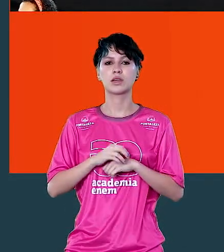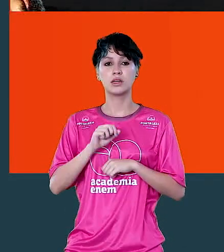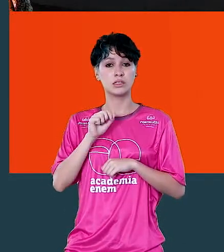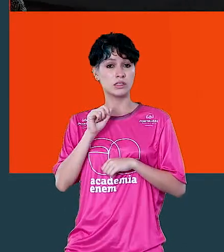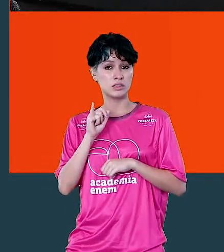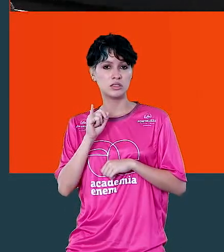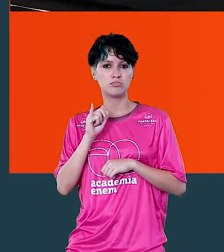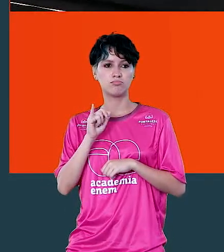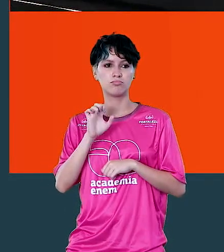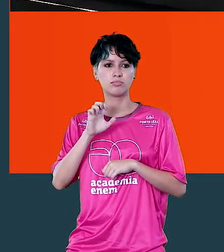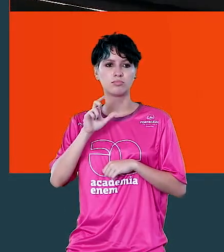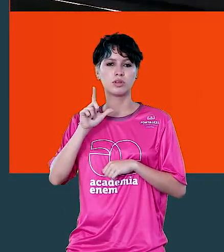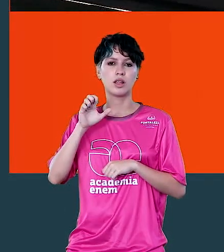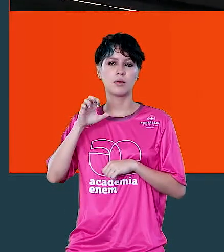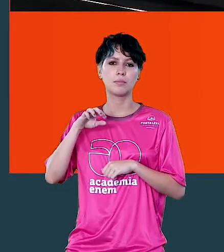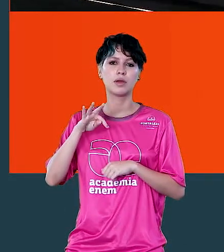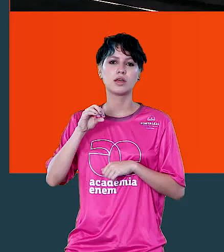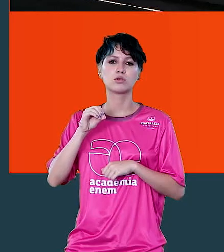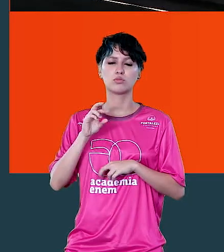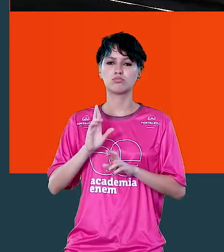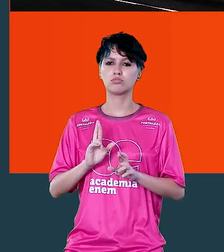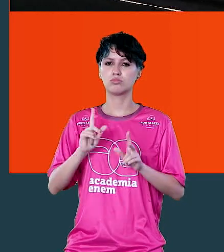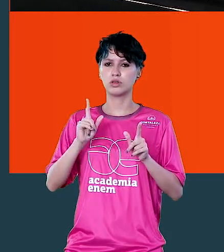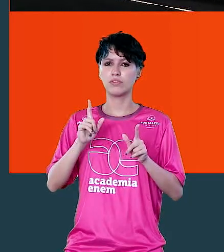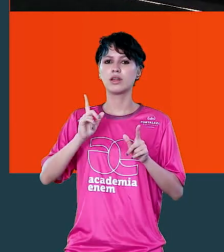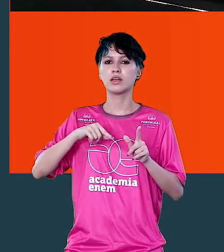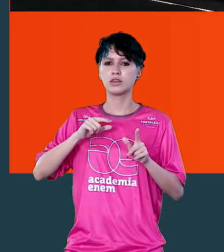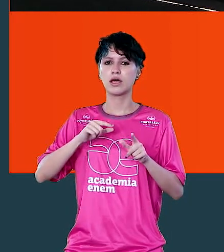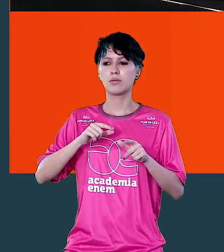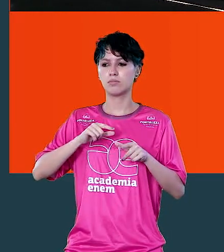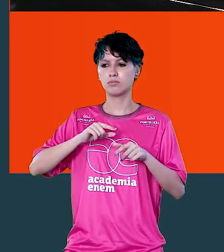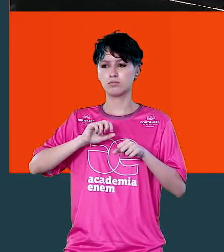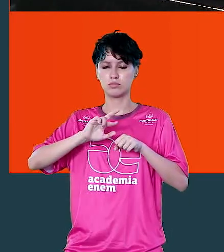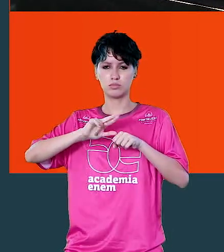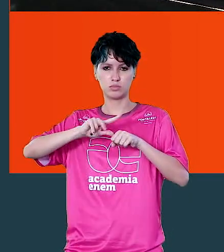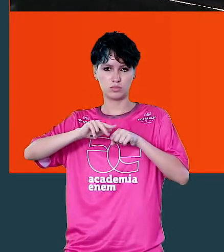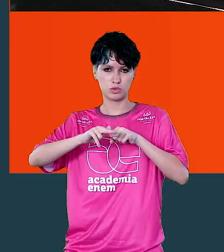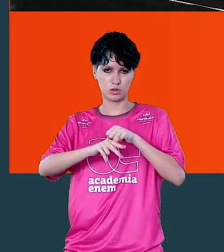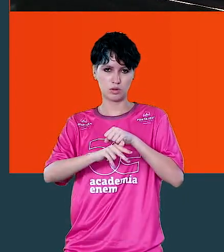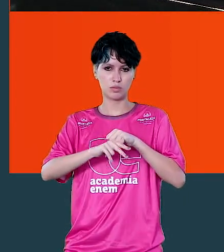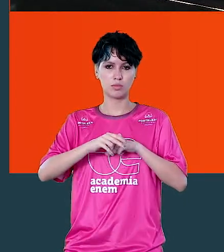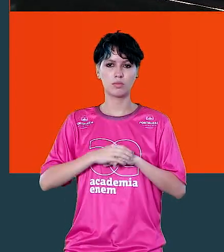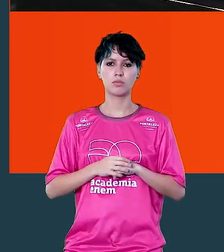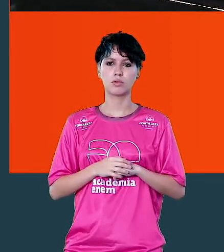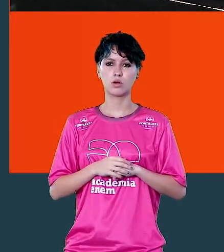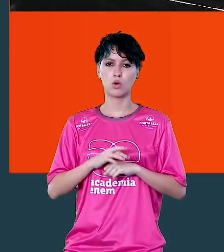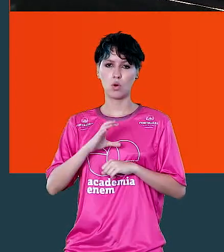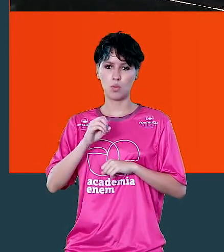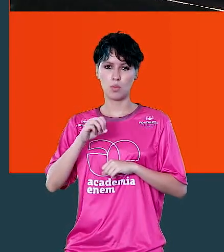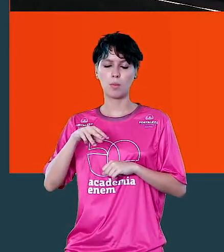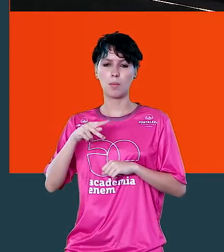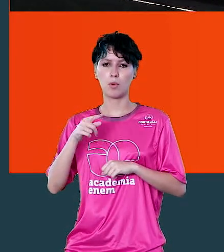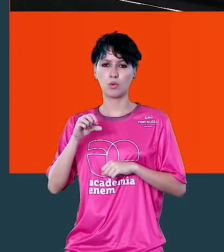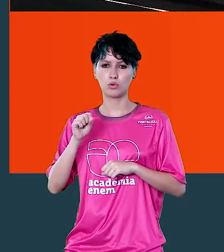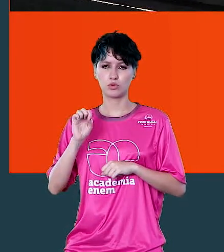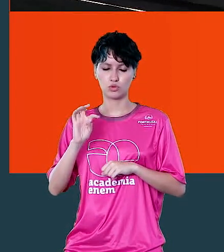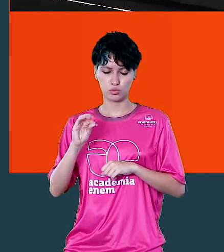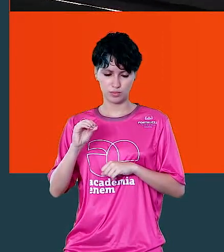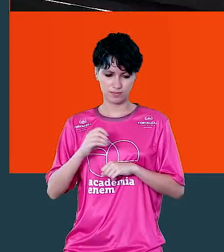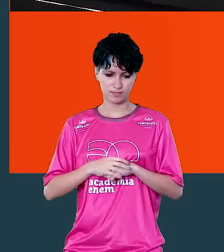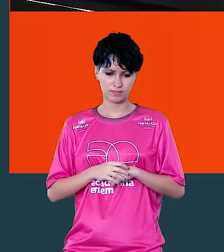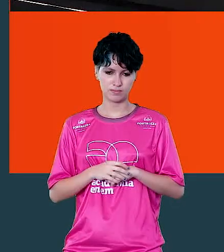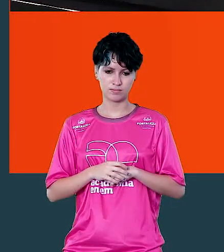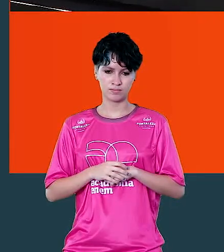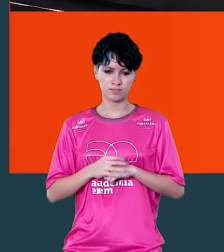composta, né? E essa diferença de substância é que faz a gente entender também o que é mistura. Pessoal, quando a gente